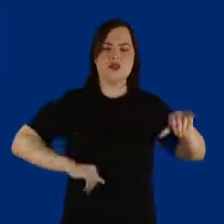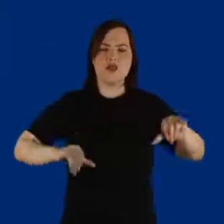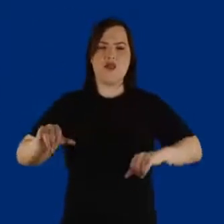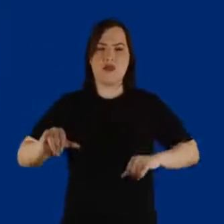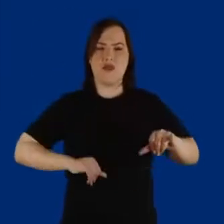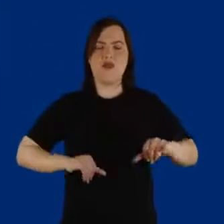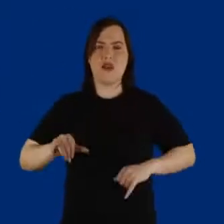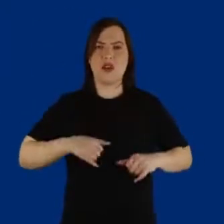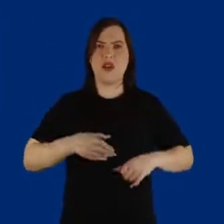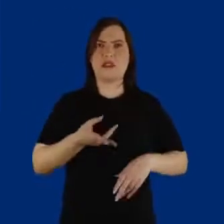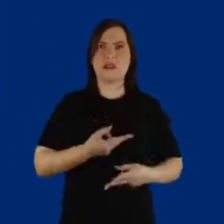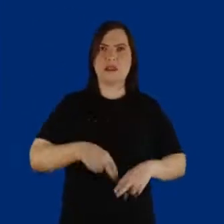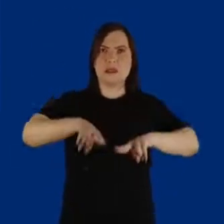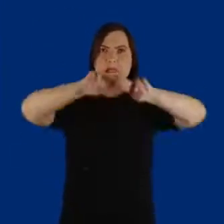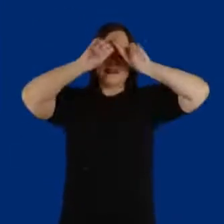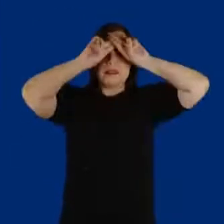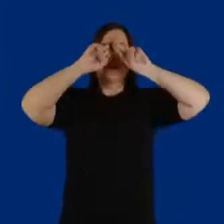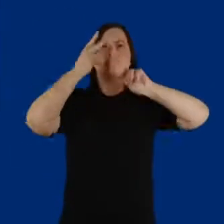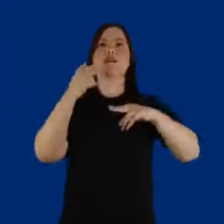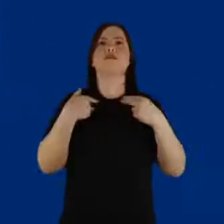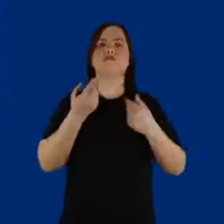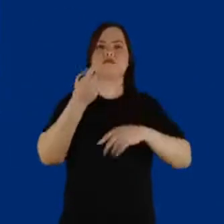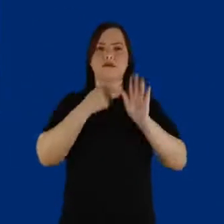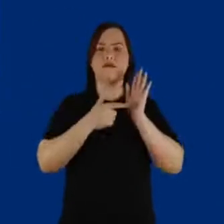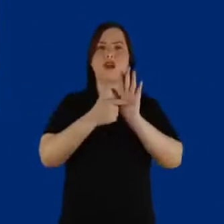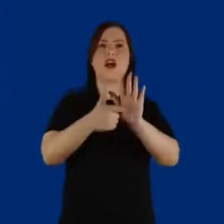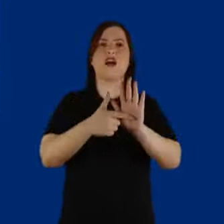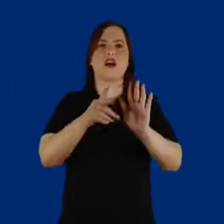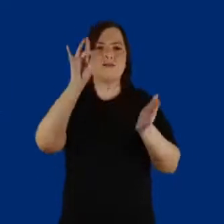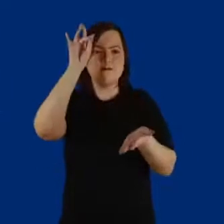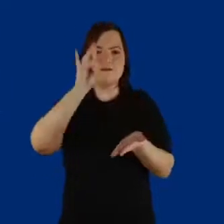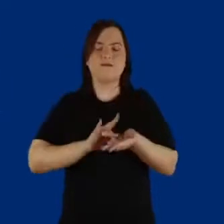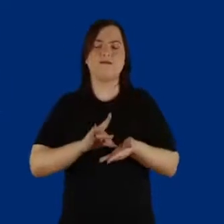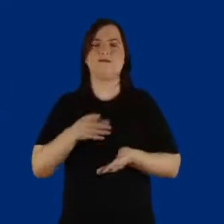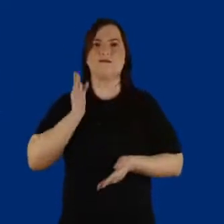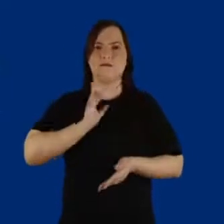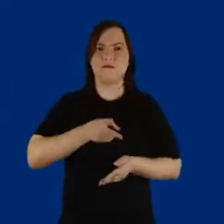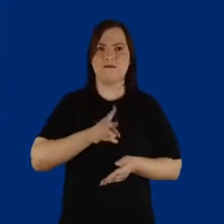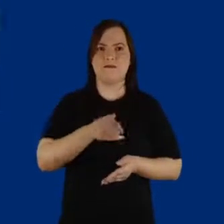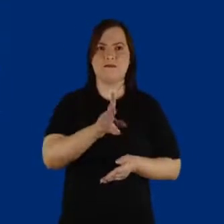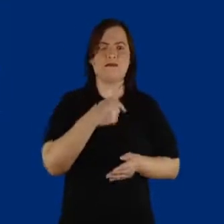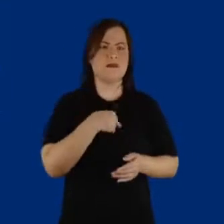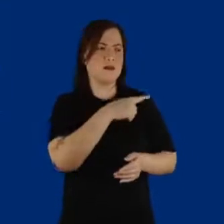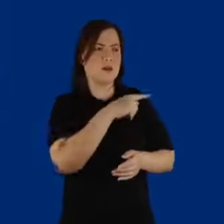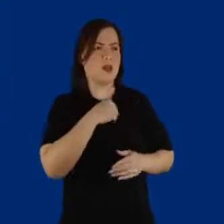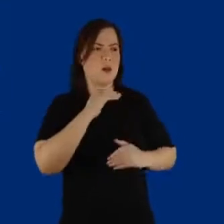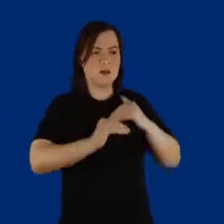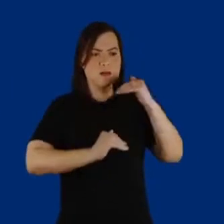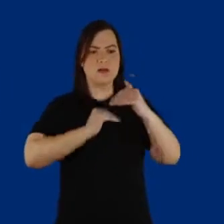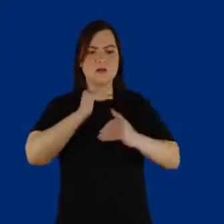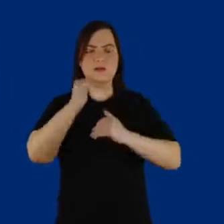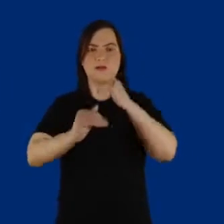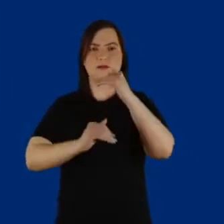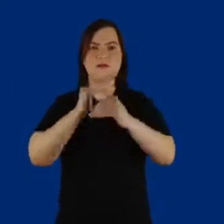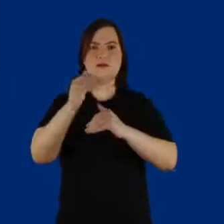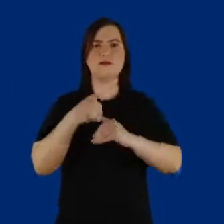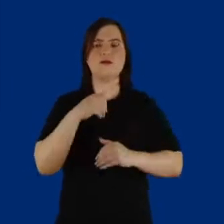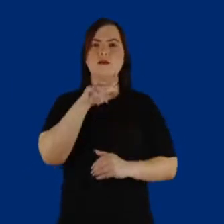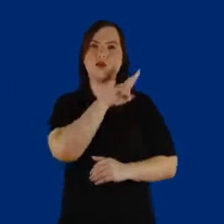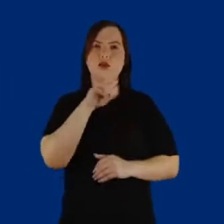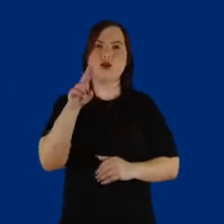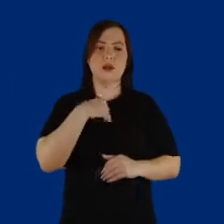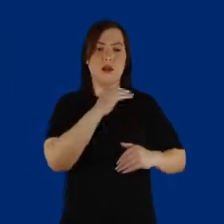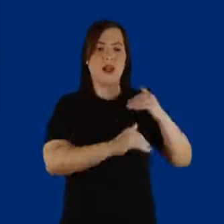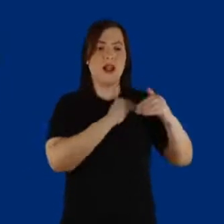tinham suprimido, se tornou ainda mais óbvio para eles. Então houve um grande crescimento, que chamaríamos de